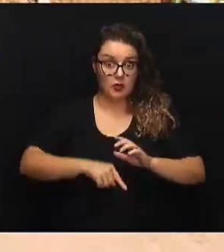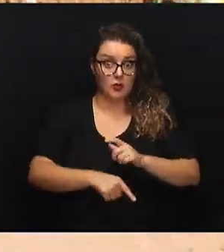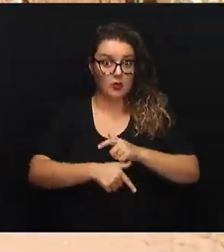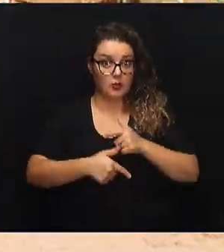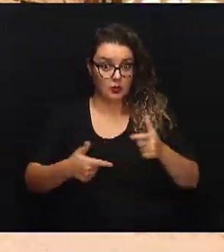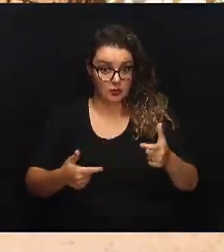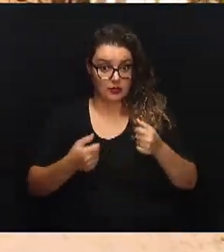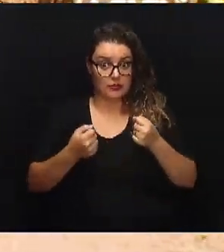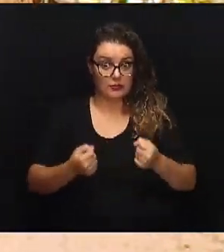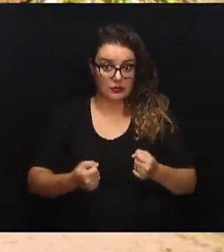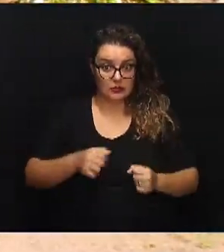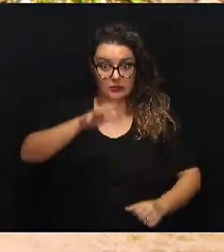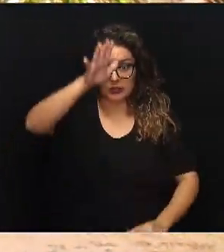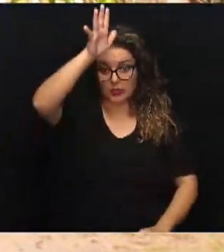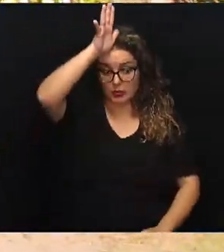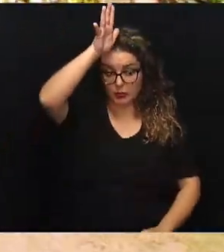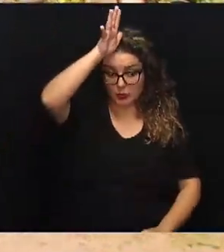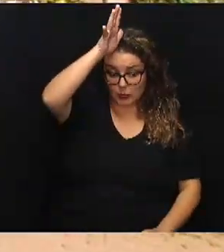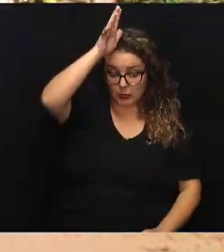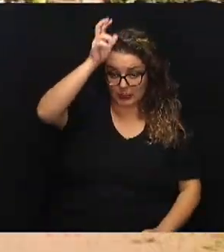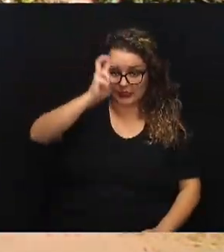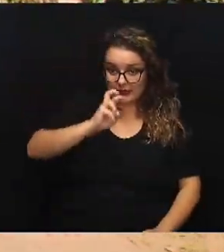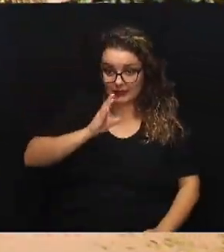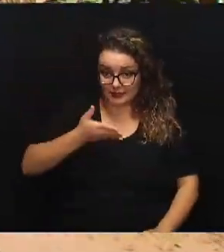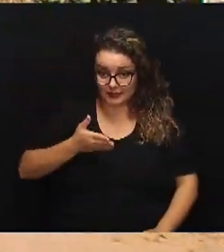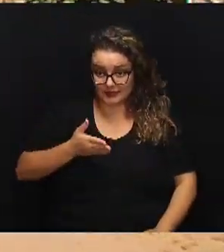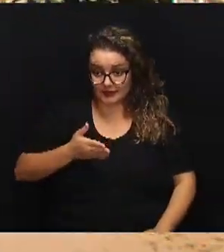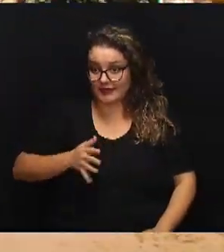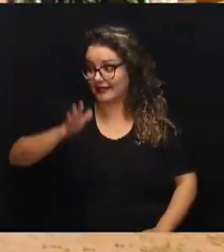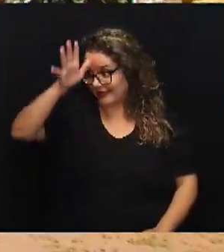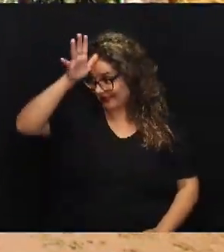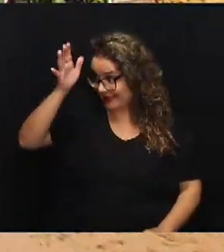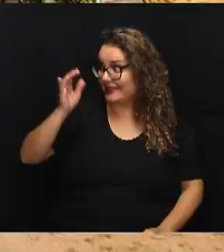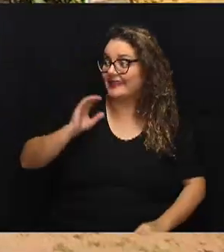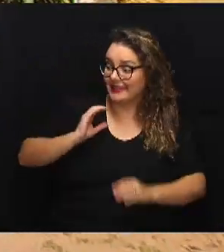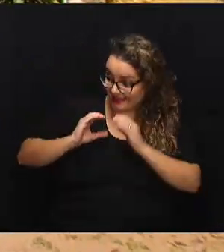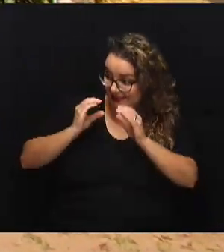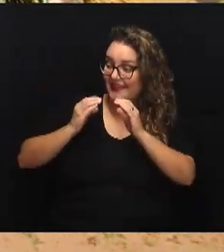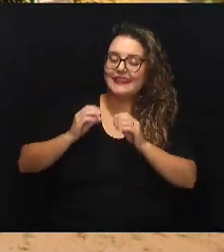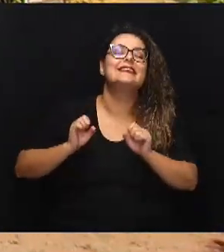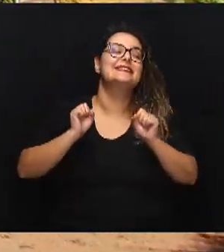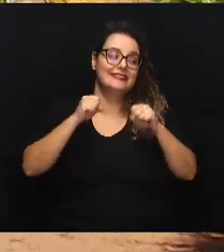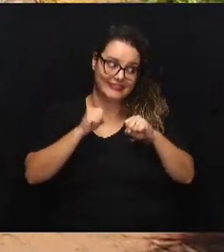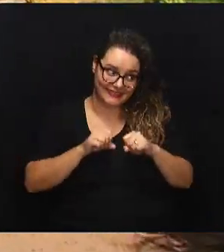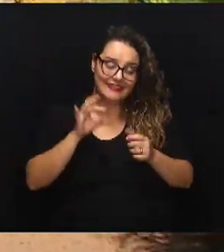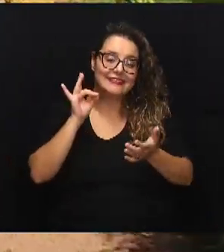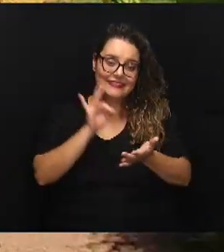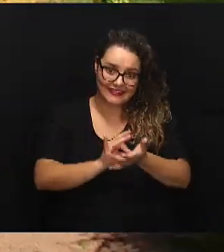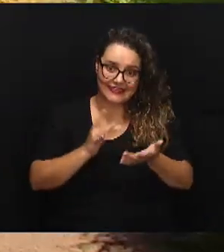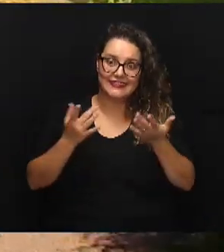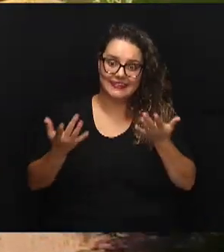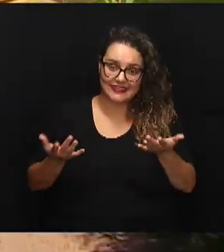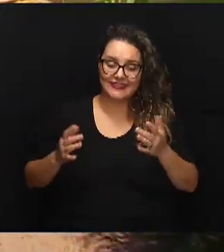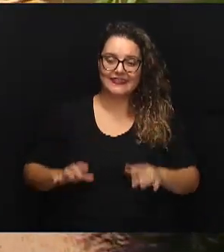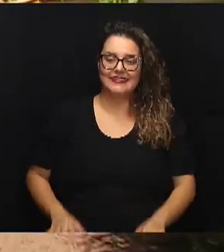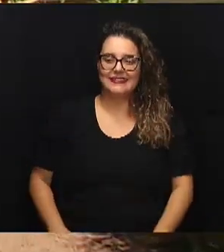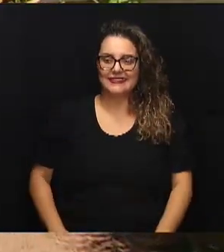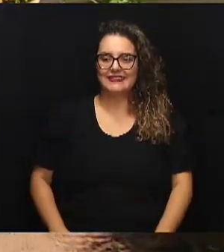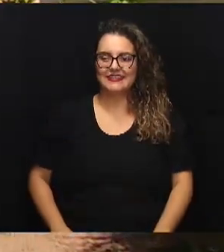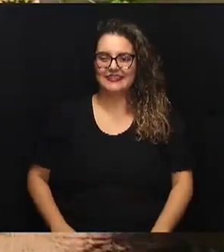O galo canta às 5h30 da manhã. Né? E canta mesmo. Canta mesmo, literalmente, né?